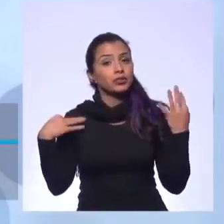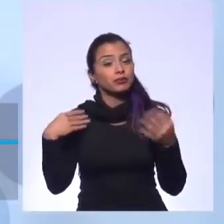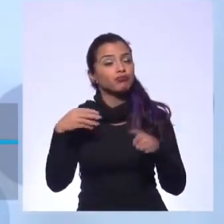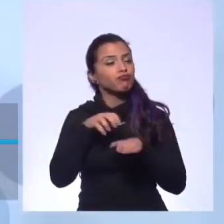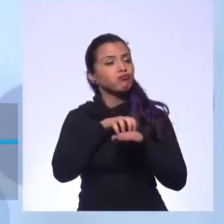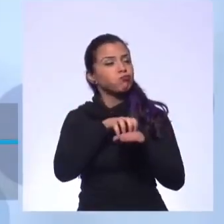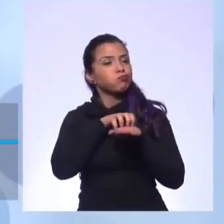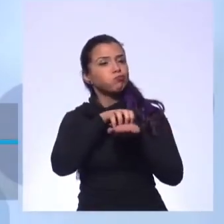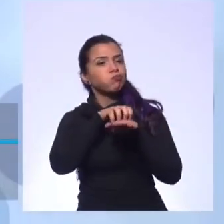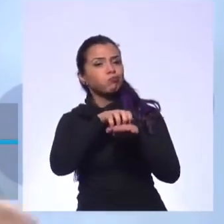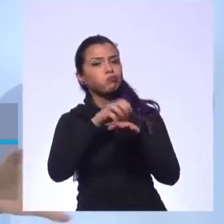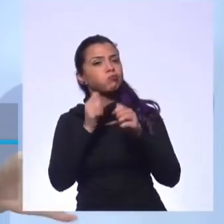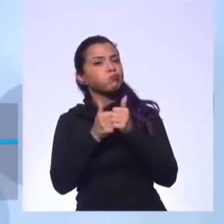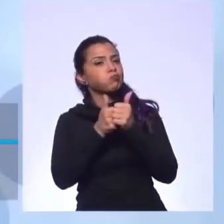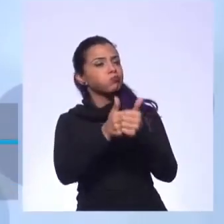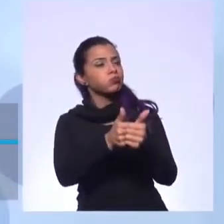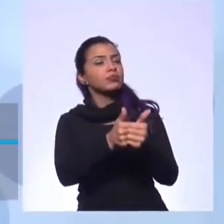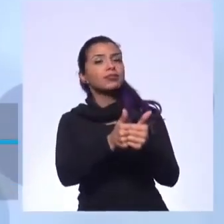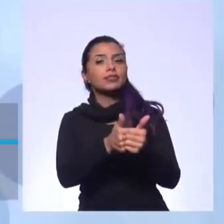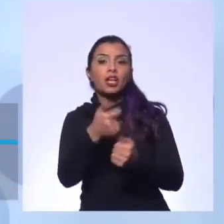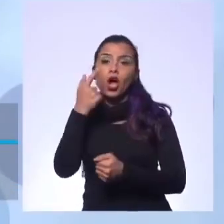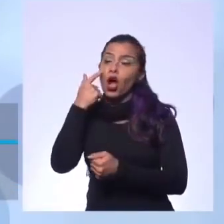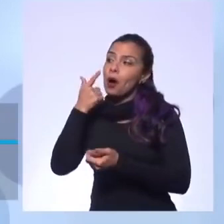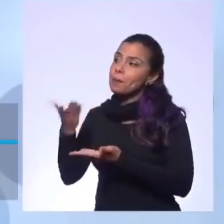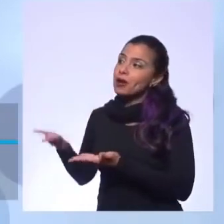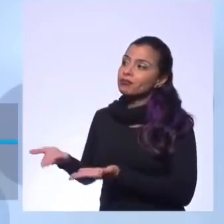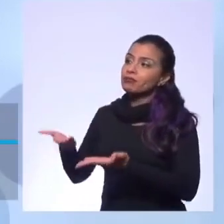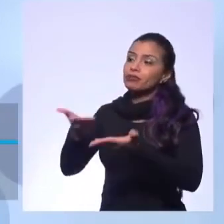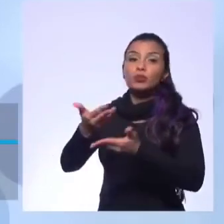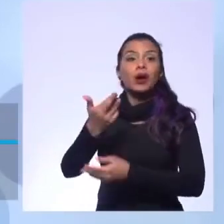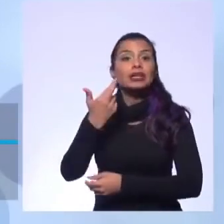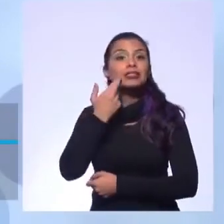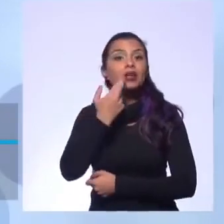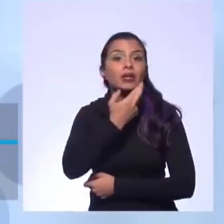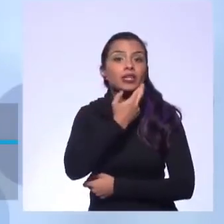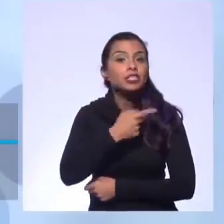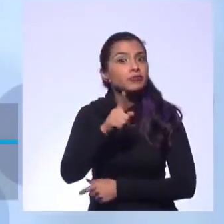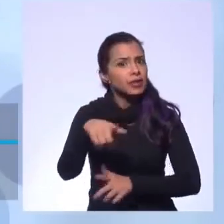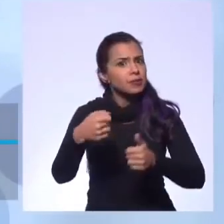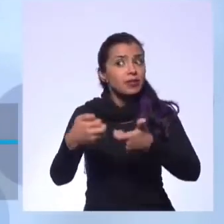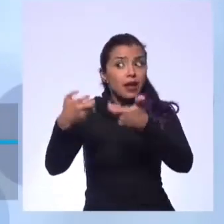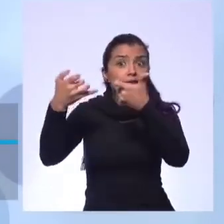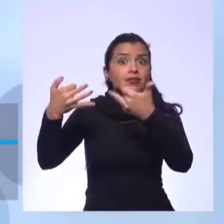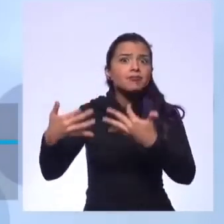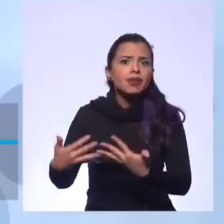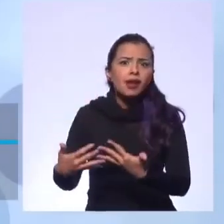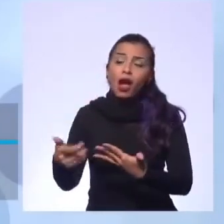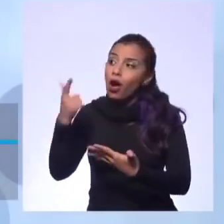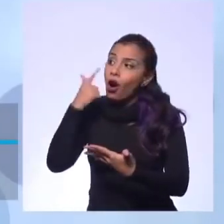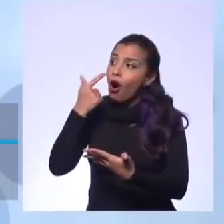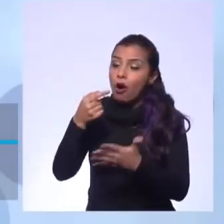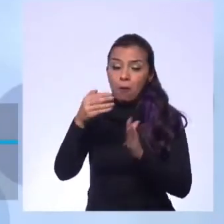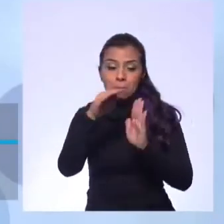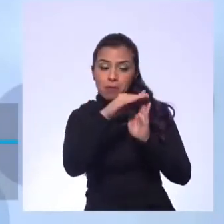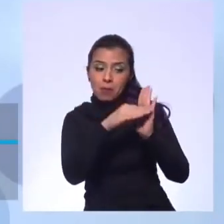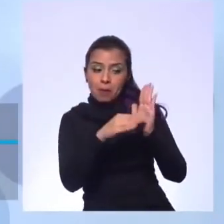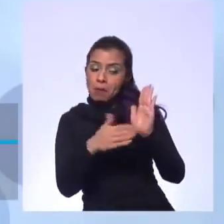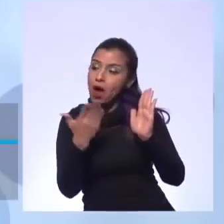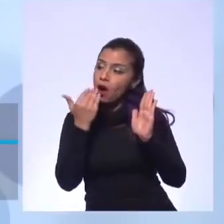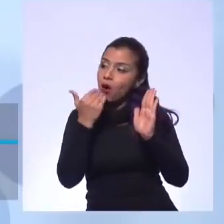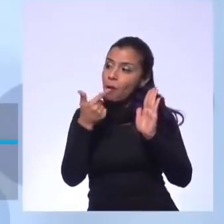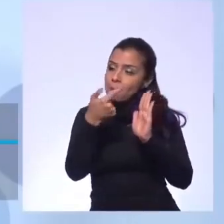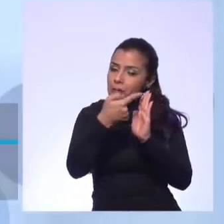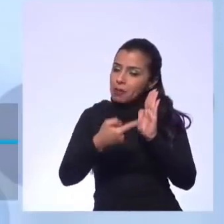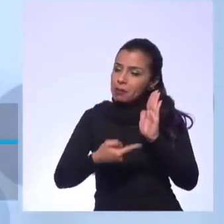levar as pessoas que você está guiando para um restaurante. E aí você tem que explicar o que são os pratos, certo? E aí